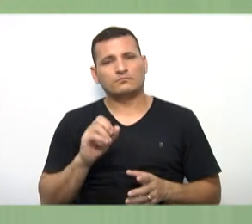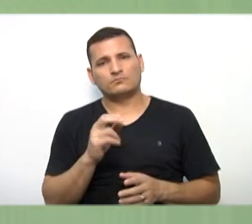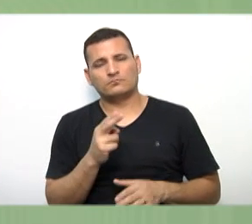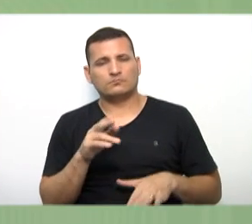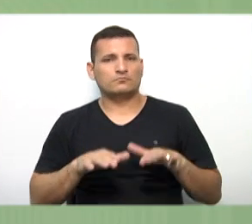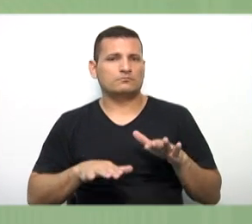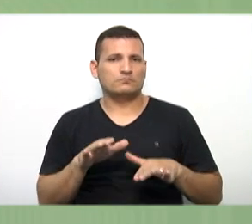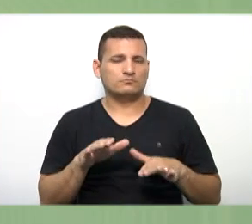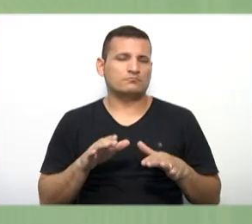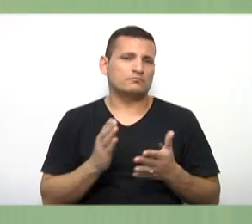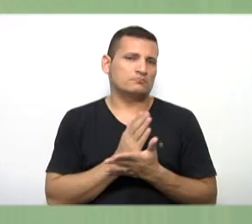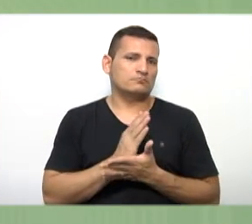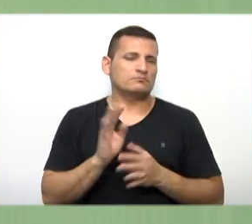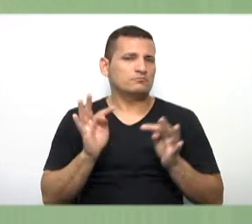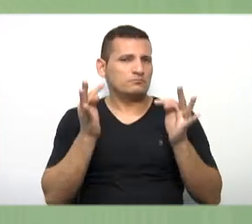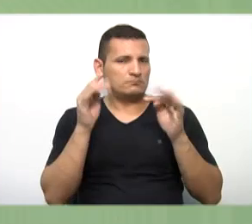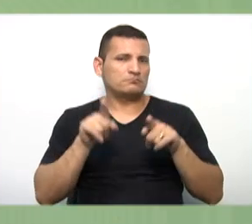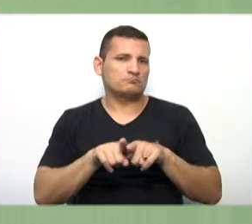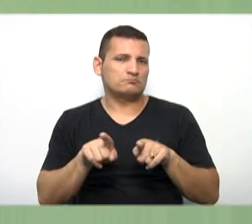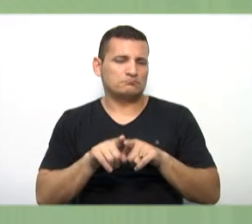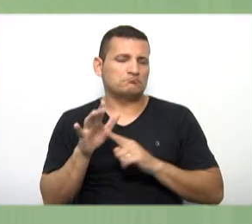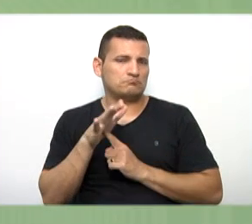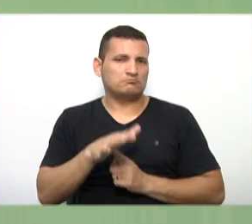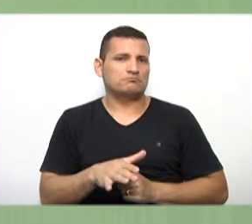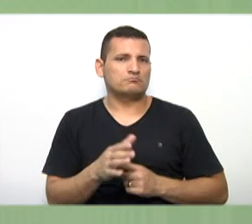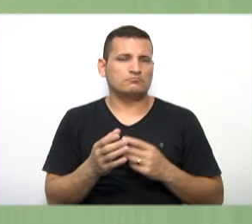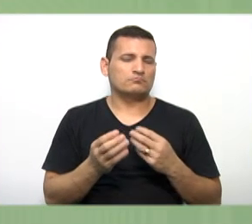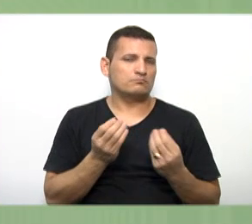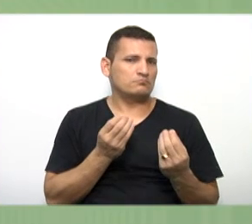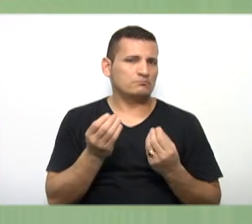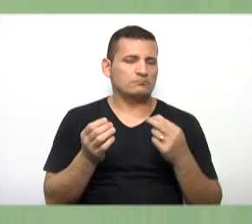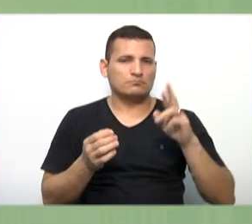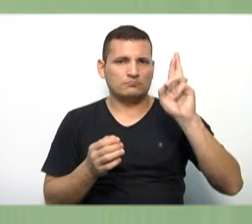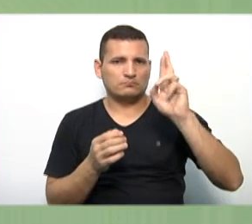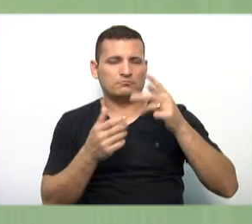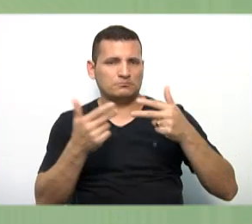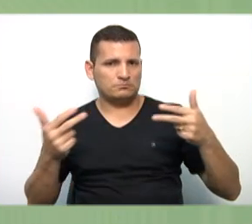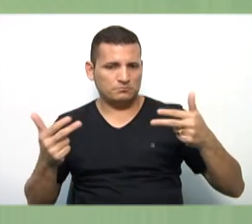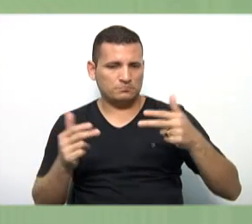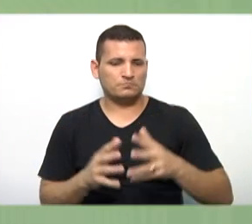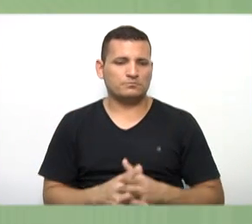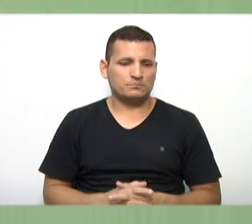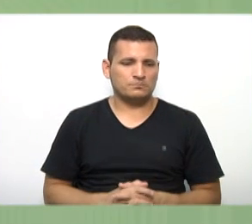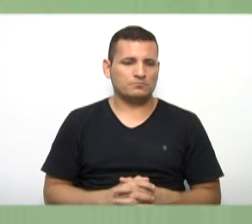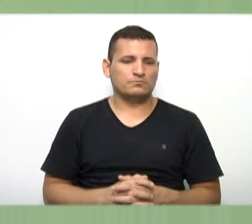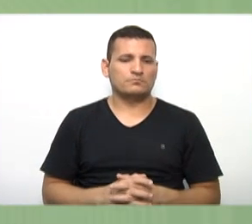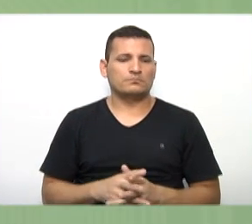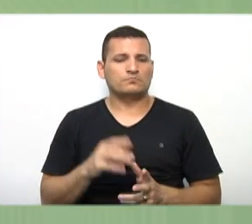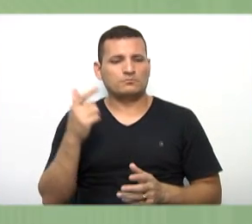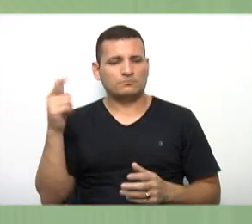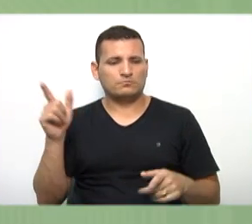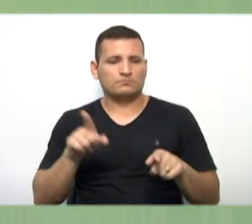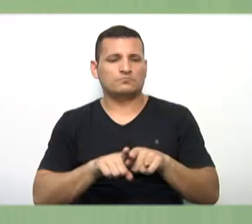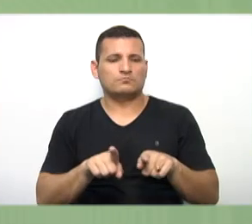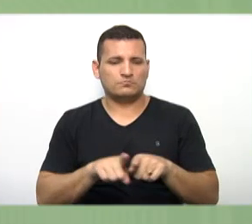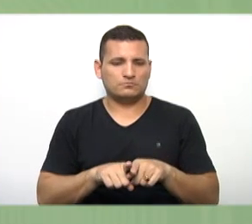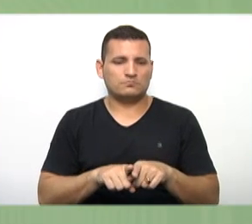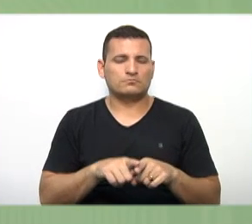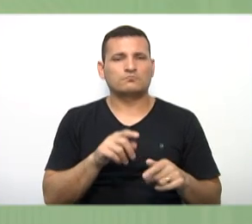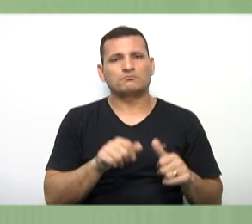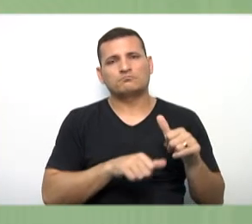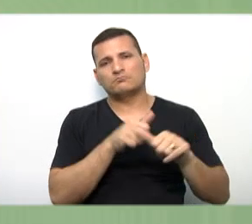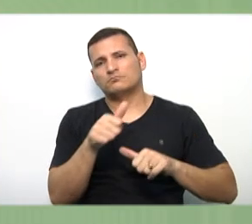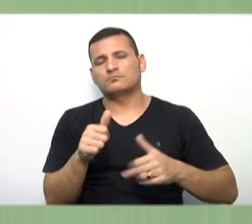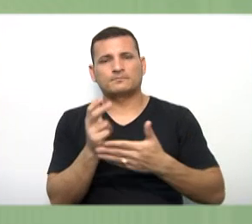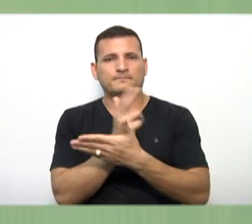tecnologias vêm ajudar aí na tomada de decisão. E aí também nós temos outros fatores que influenciam a mudança. Alteração no organograma, nós